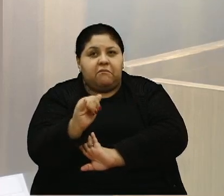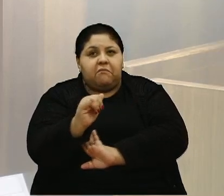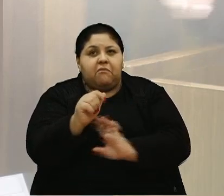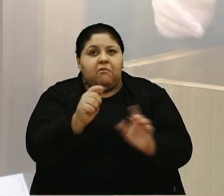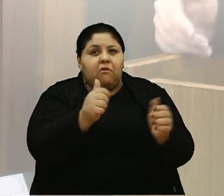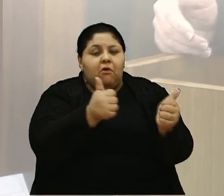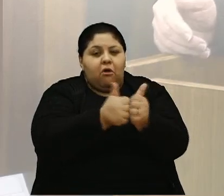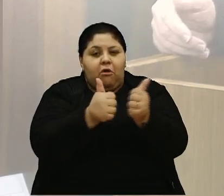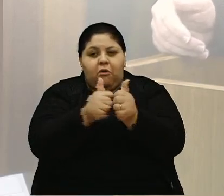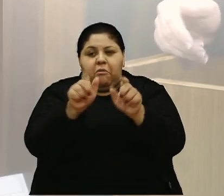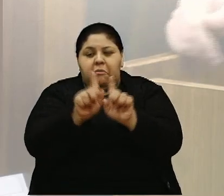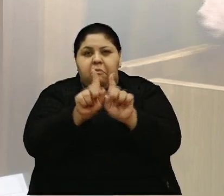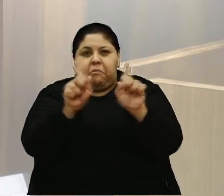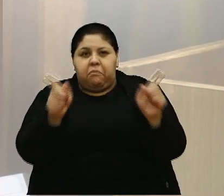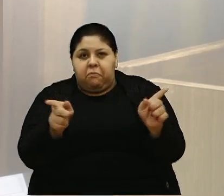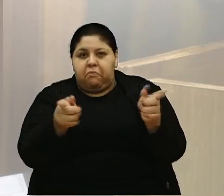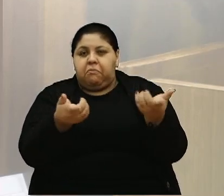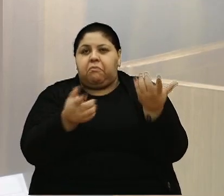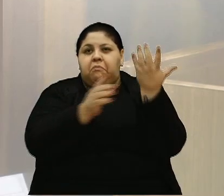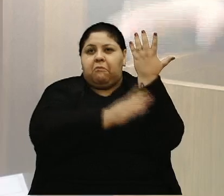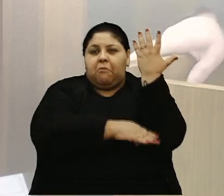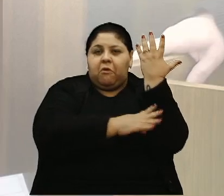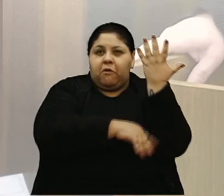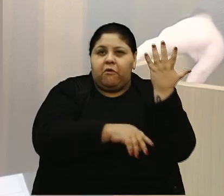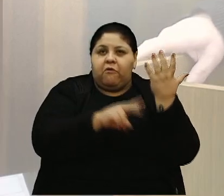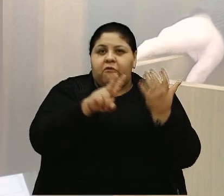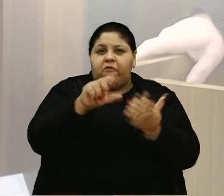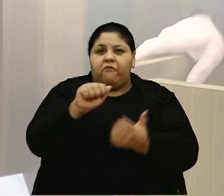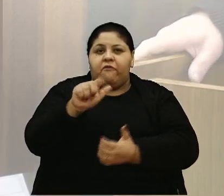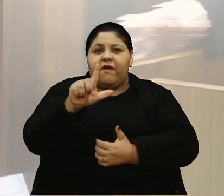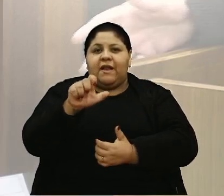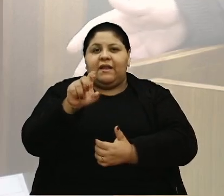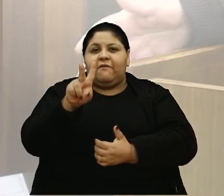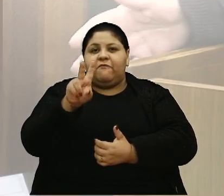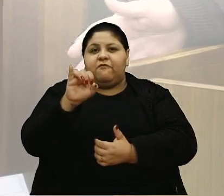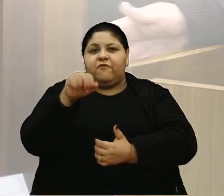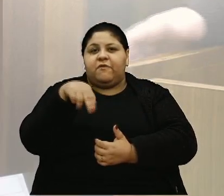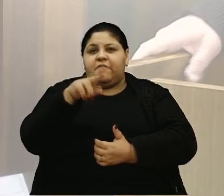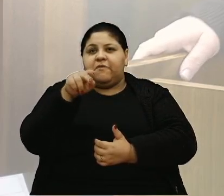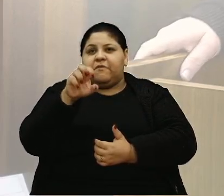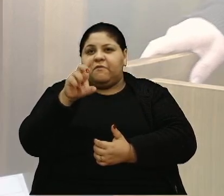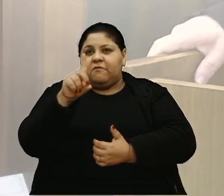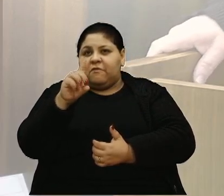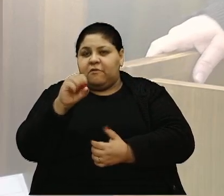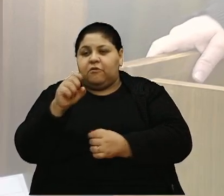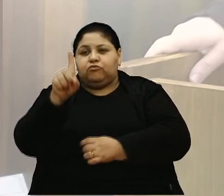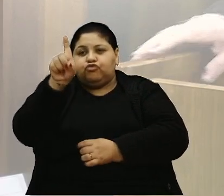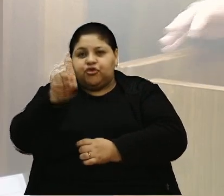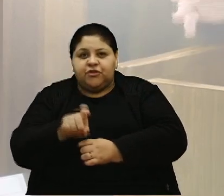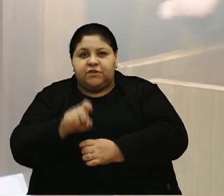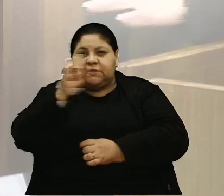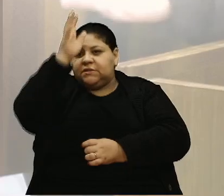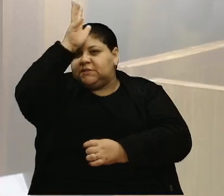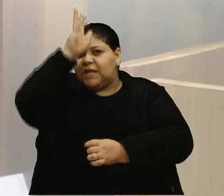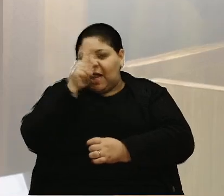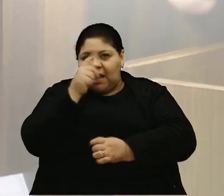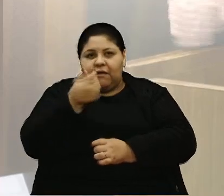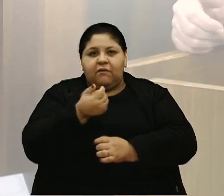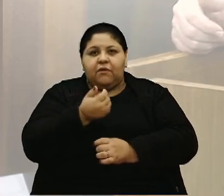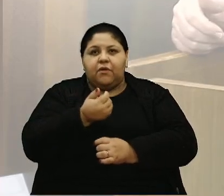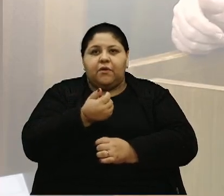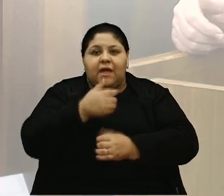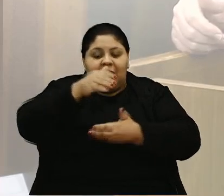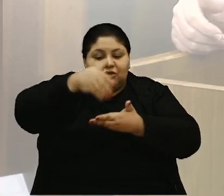Vinhedos, seja do X, seja do Galeto, seja, enfim, das churrascarias, a sopa,